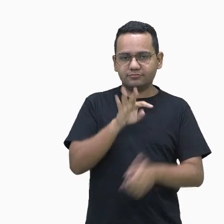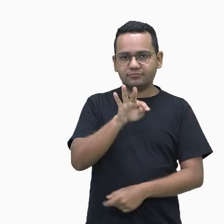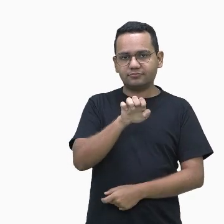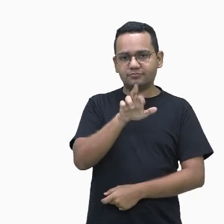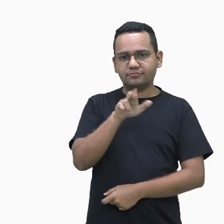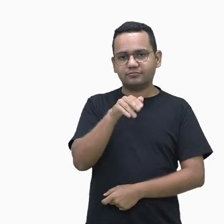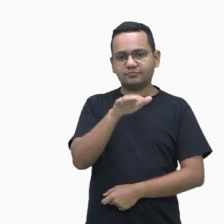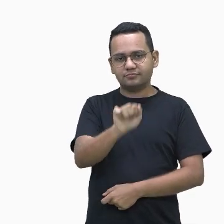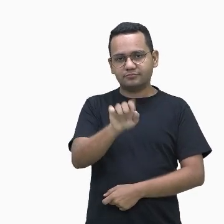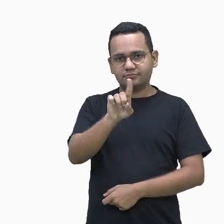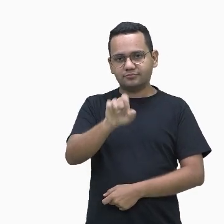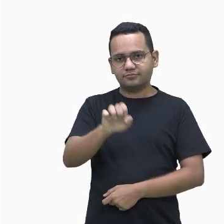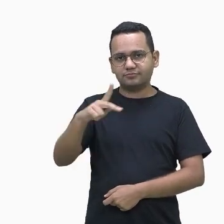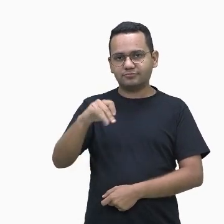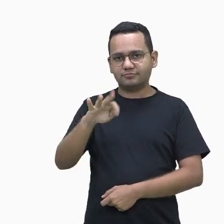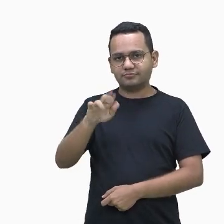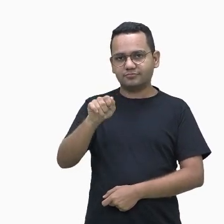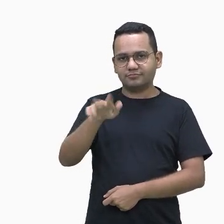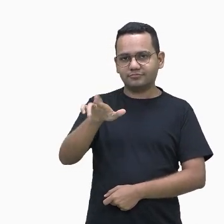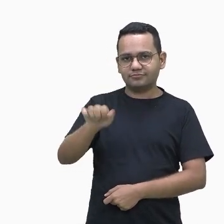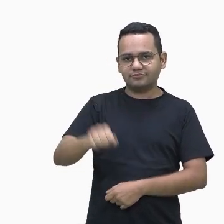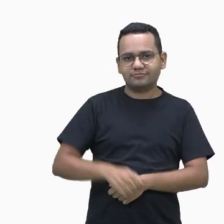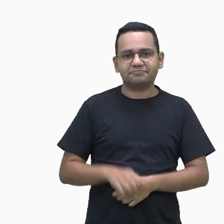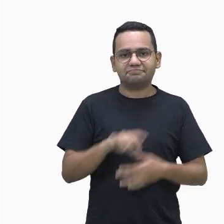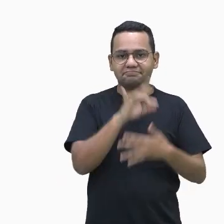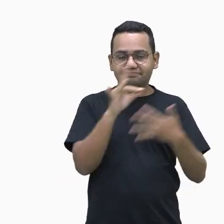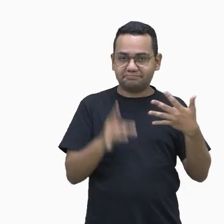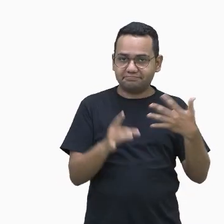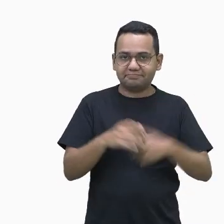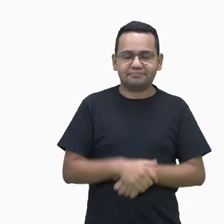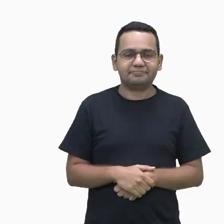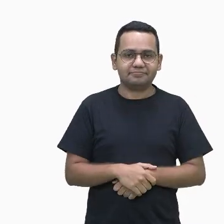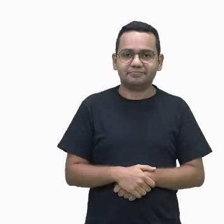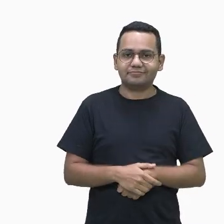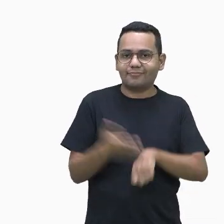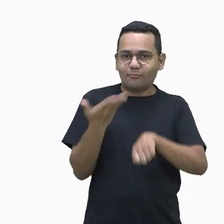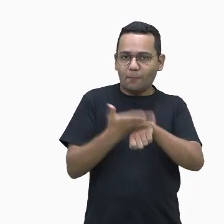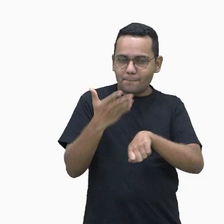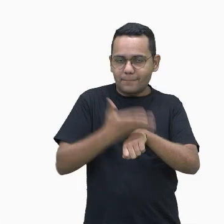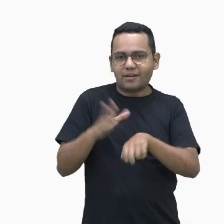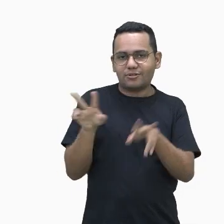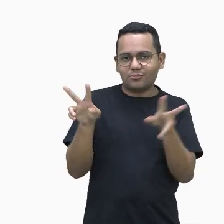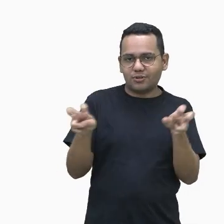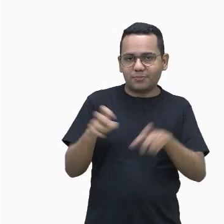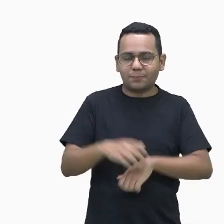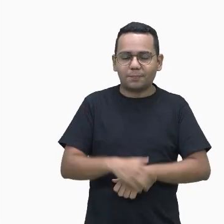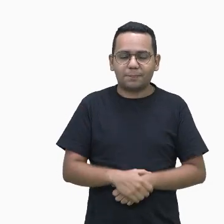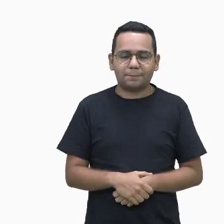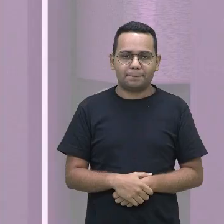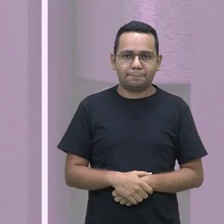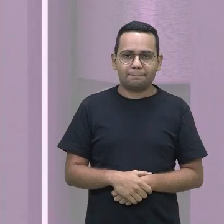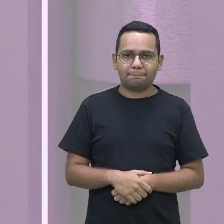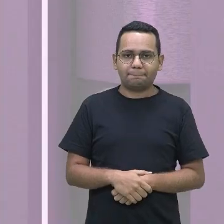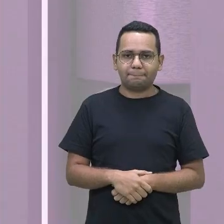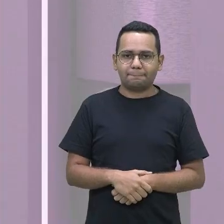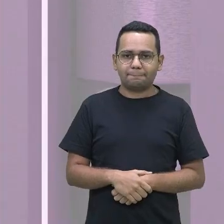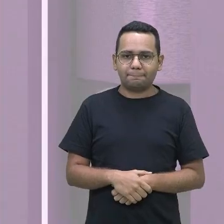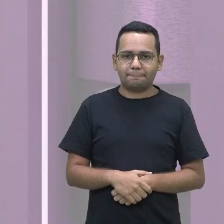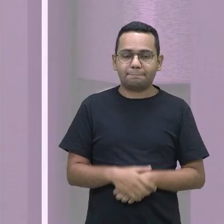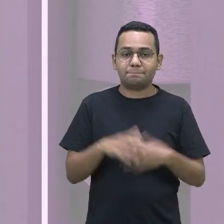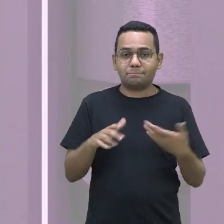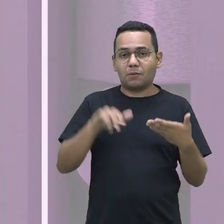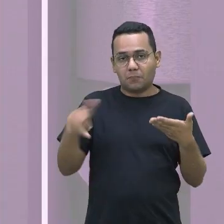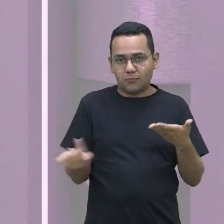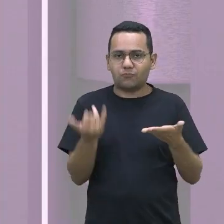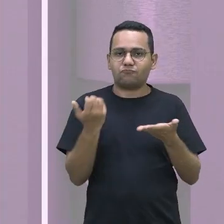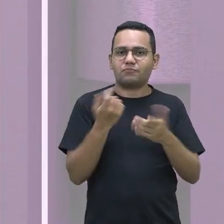conhecimento Teorema de Pitágoras, detalhamento, aplicações do Teorema de Pitágoras. Então, pegue seu